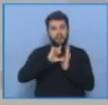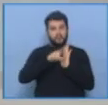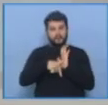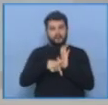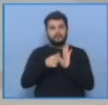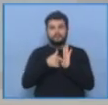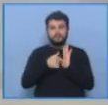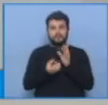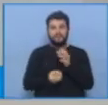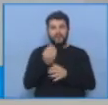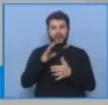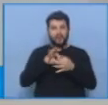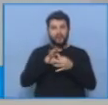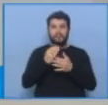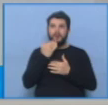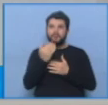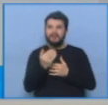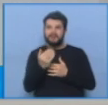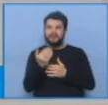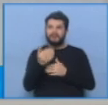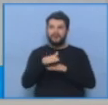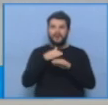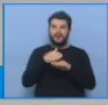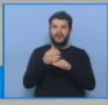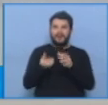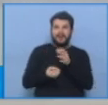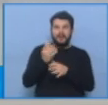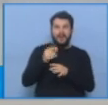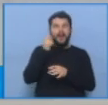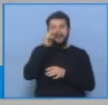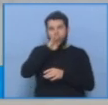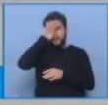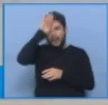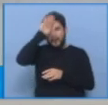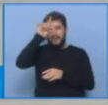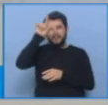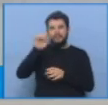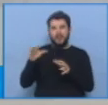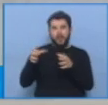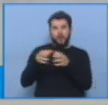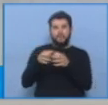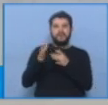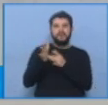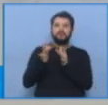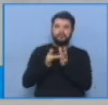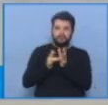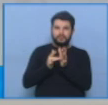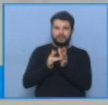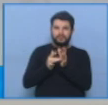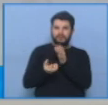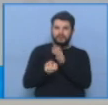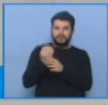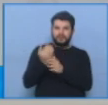projeto surgiu na sequência dos pedidos sendo feitos quer pelo Papa, quer também pela própria Companhia de Jesus, de